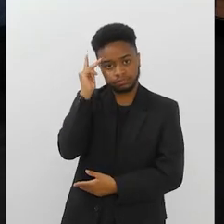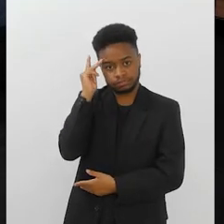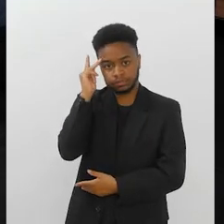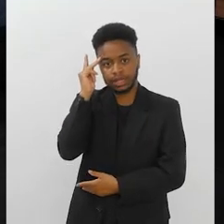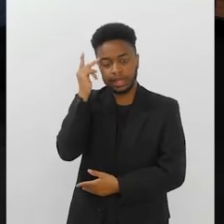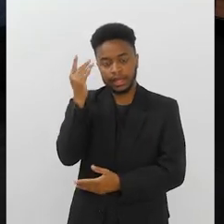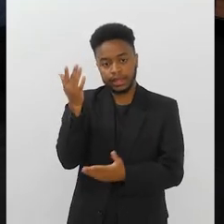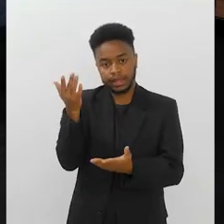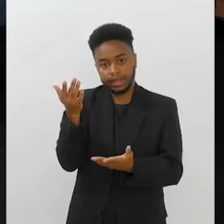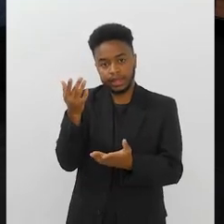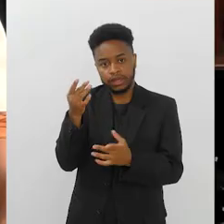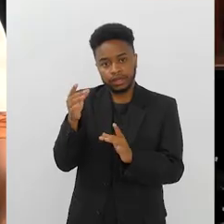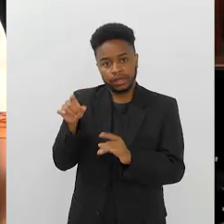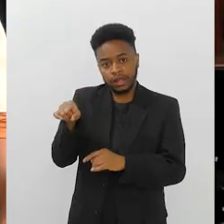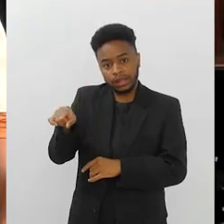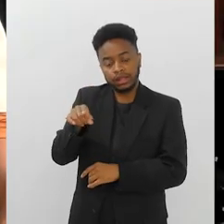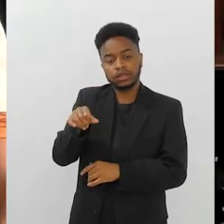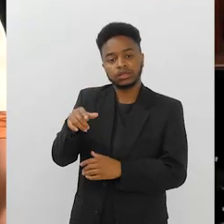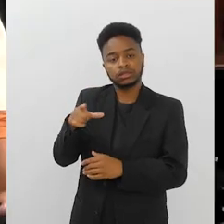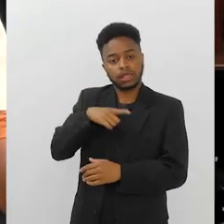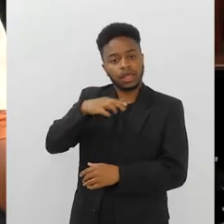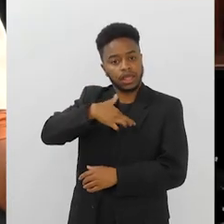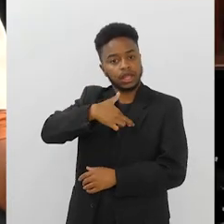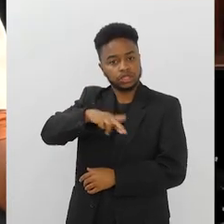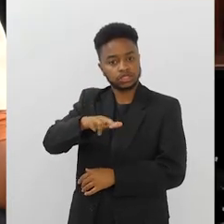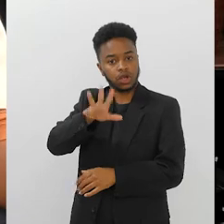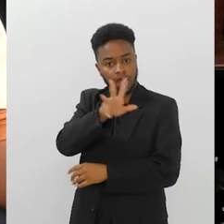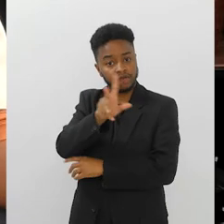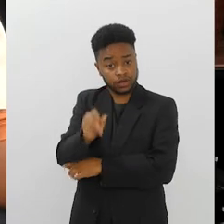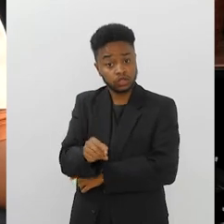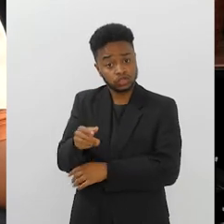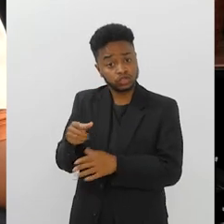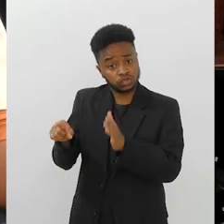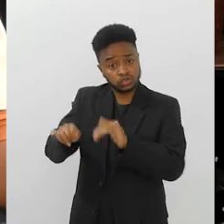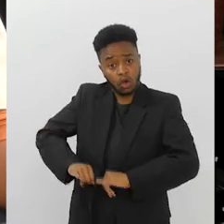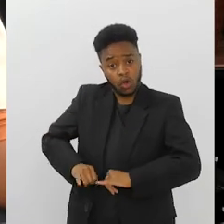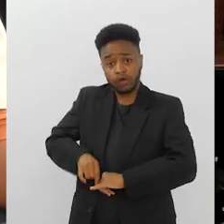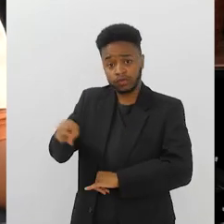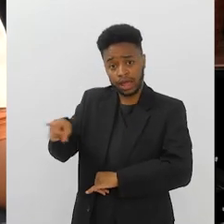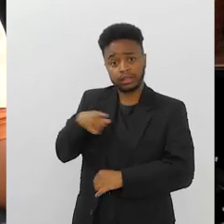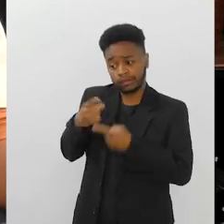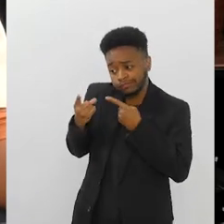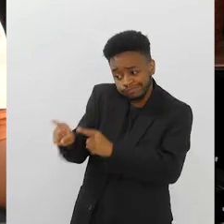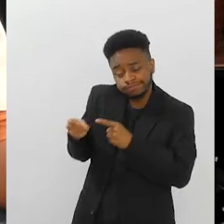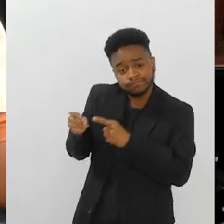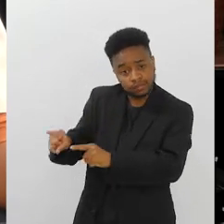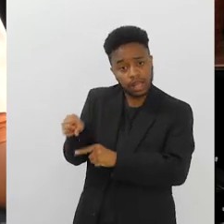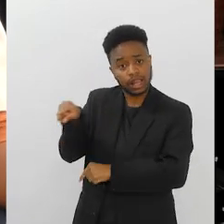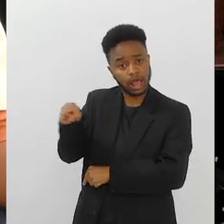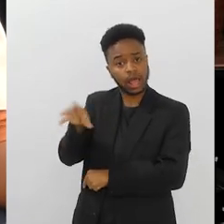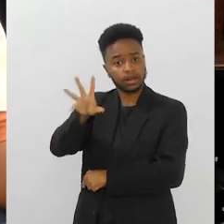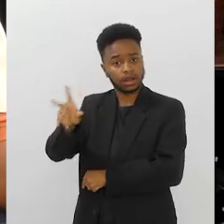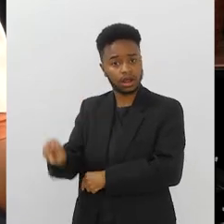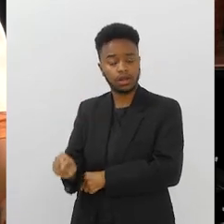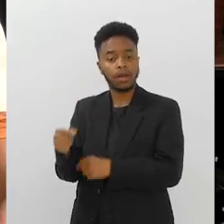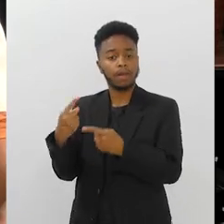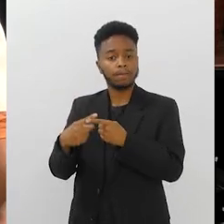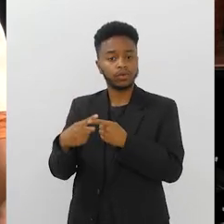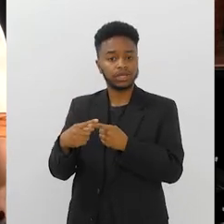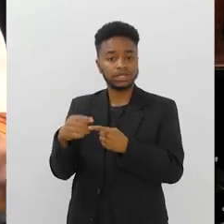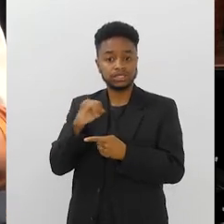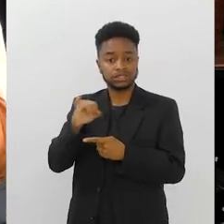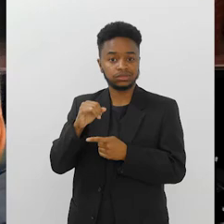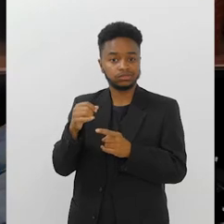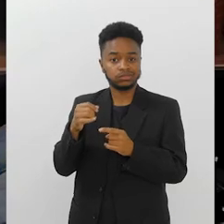algumas pessoas eh de matrizes africanas até sofrem tem até perseguição muito muito muito né e